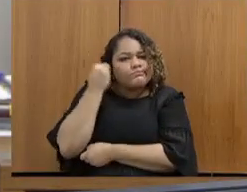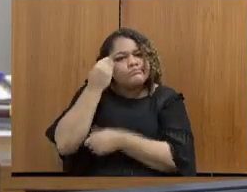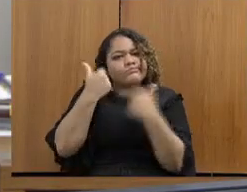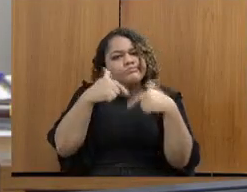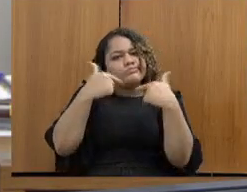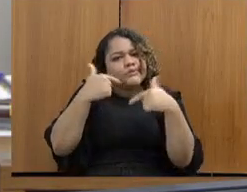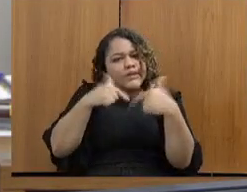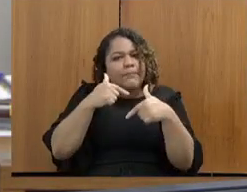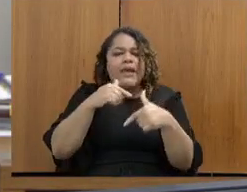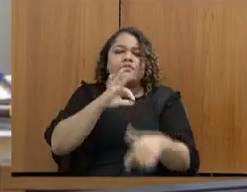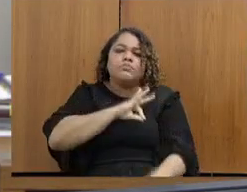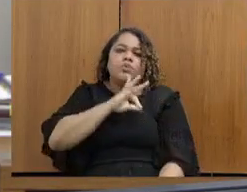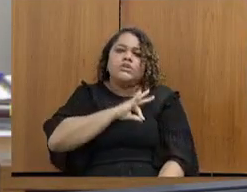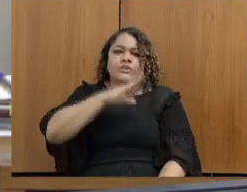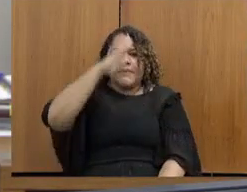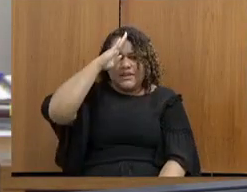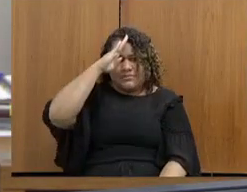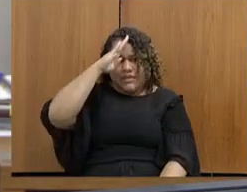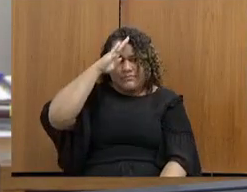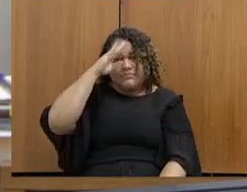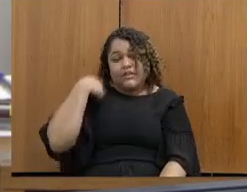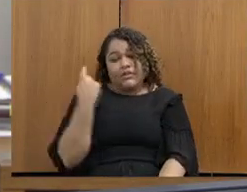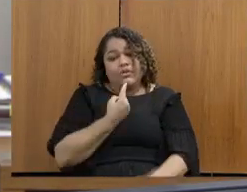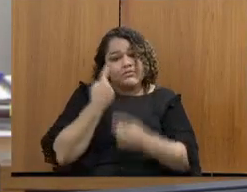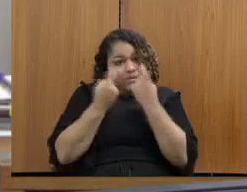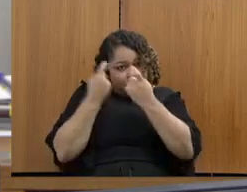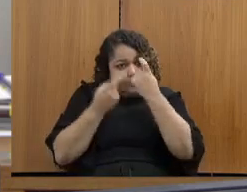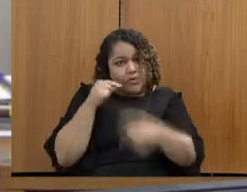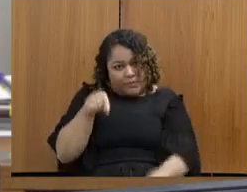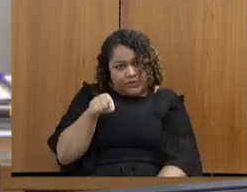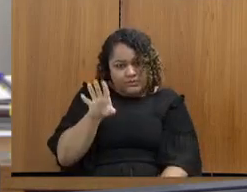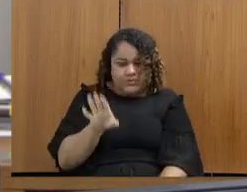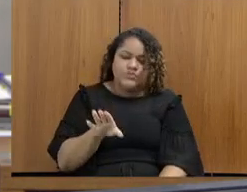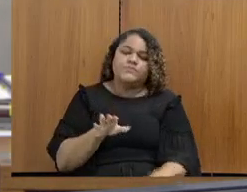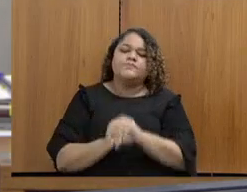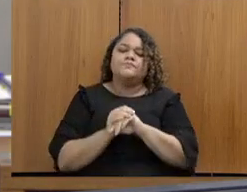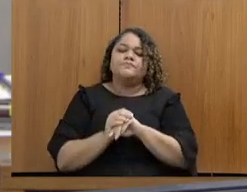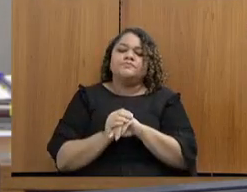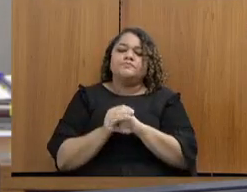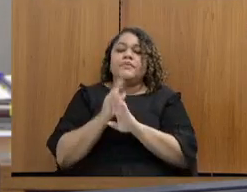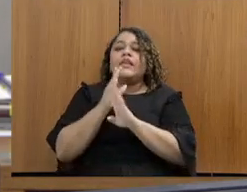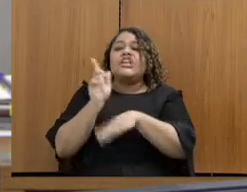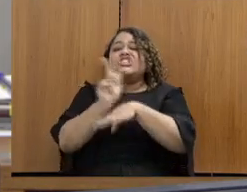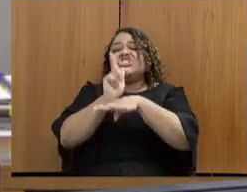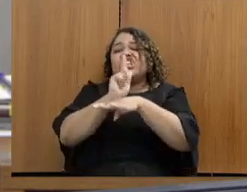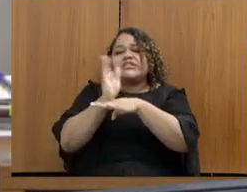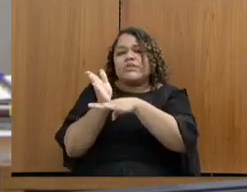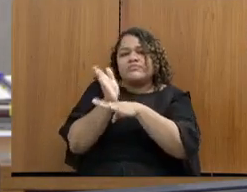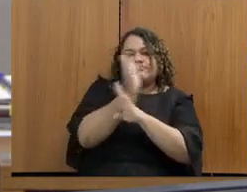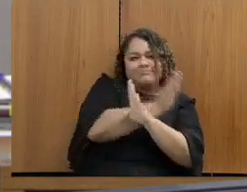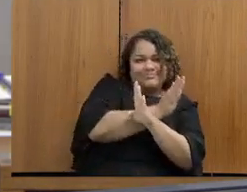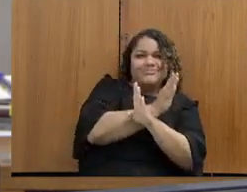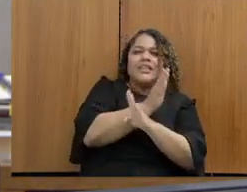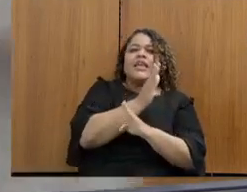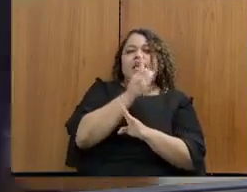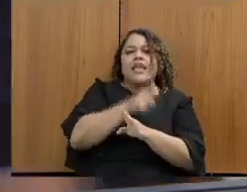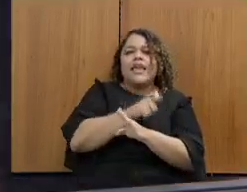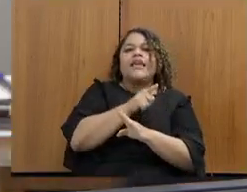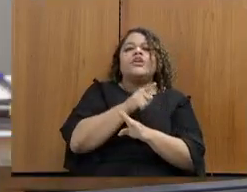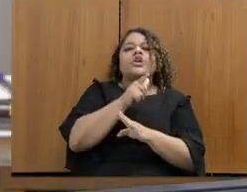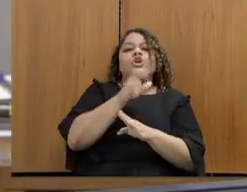e a preocupação que a gente tem na gestão do Dr Joaquim e foi plantado aí o plantão digital